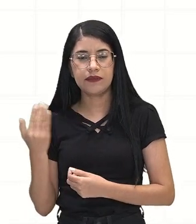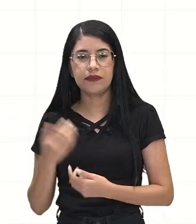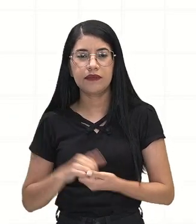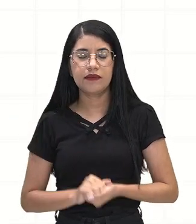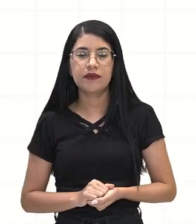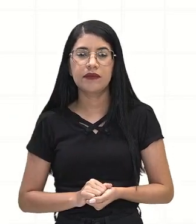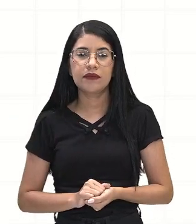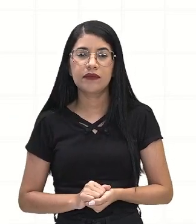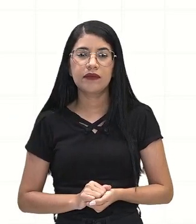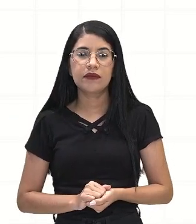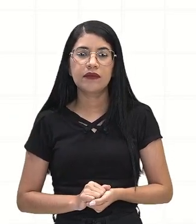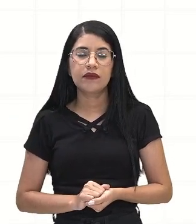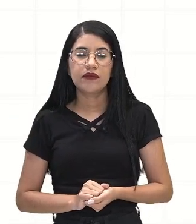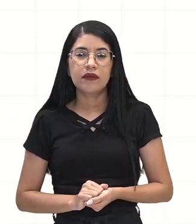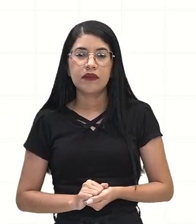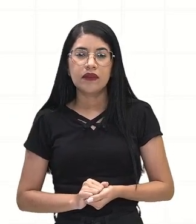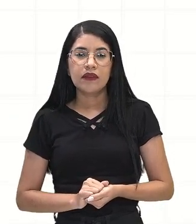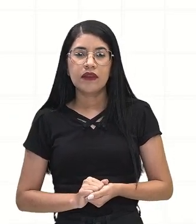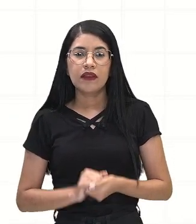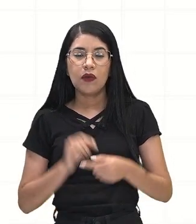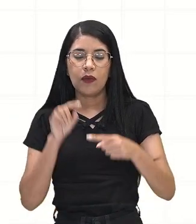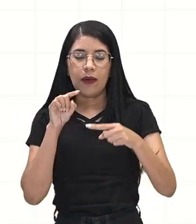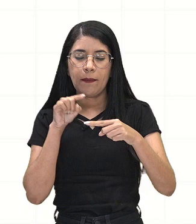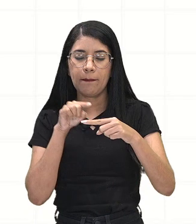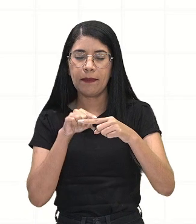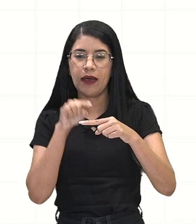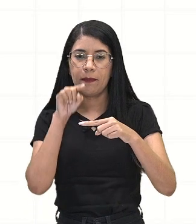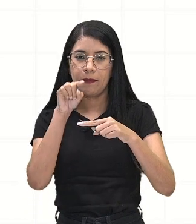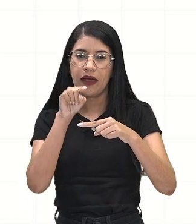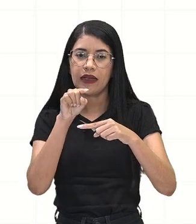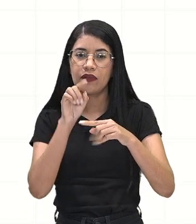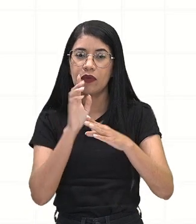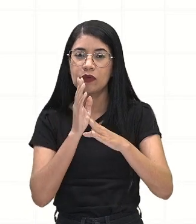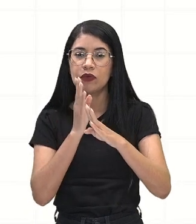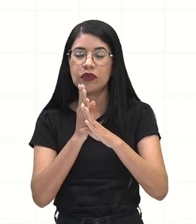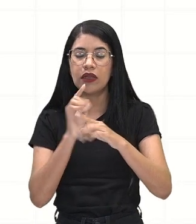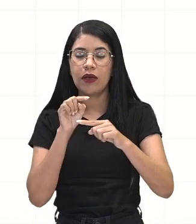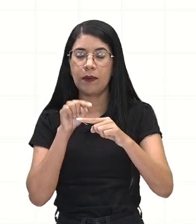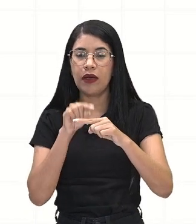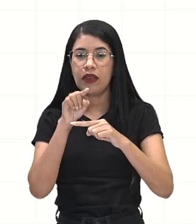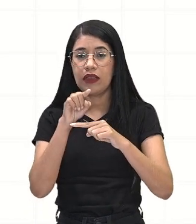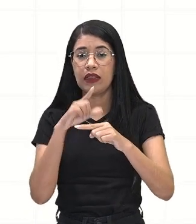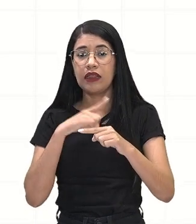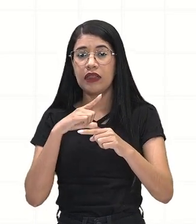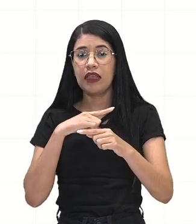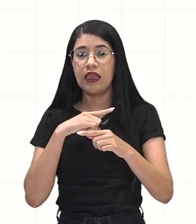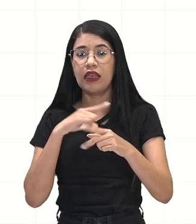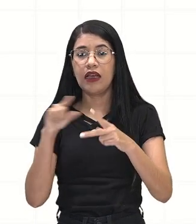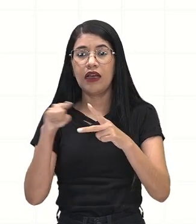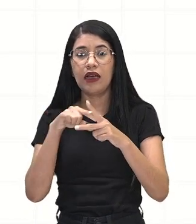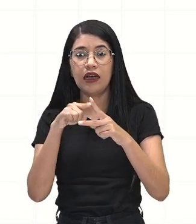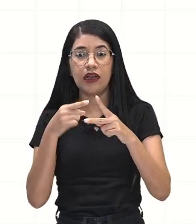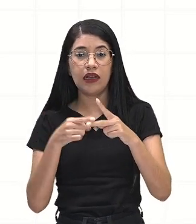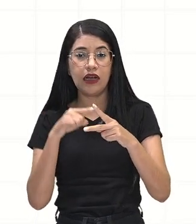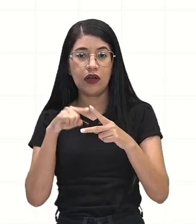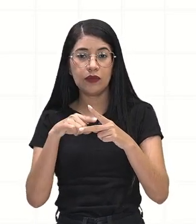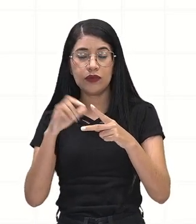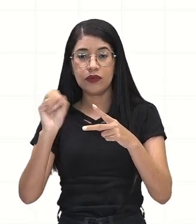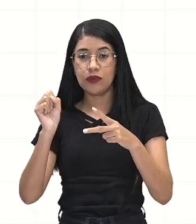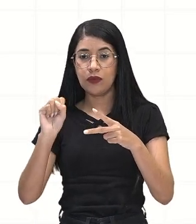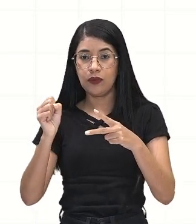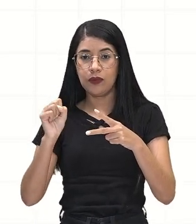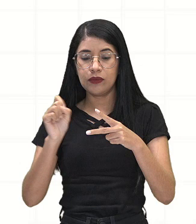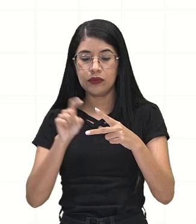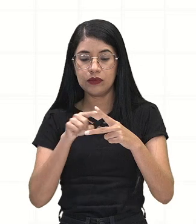O ponto de encontro entre essas retas, elas vão formar 8 ângulos. 8 ângulos,